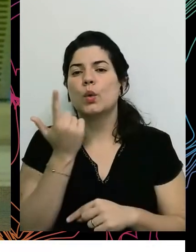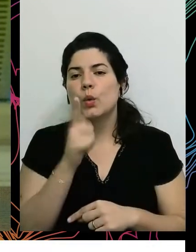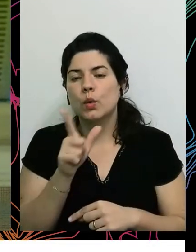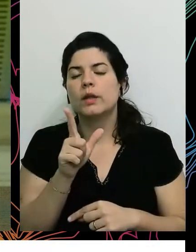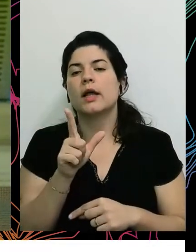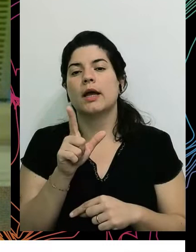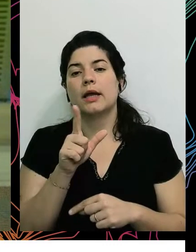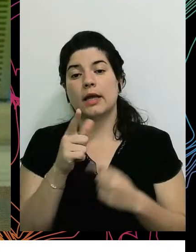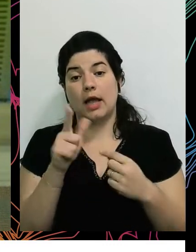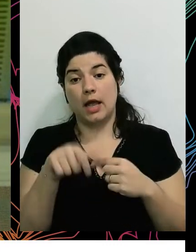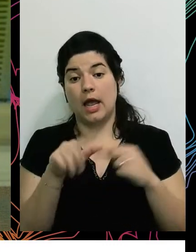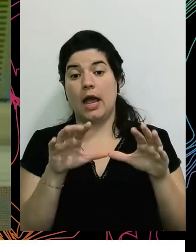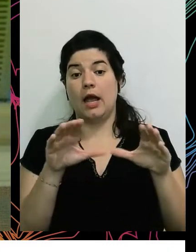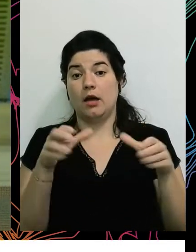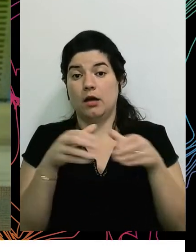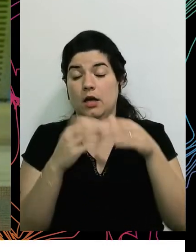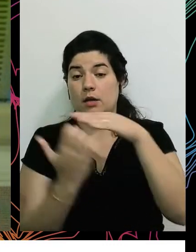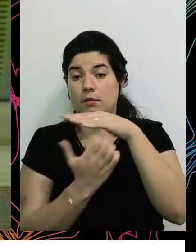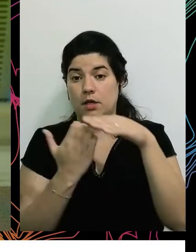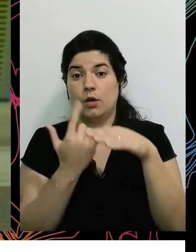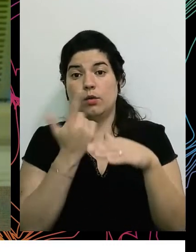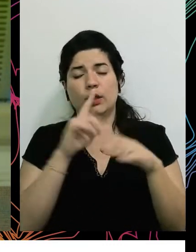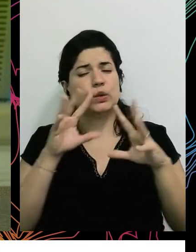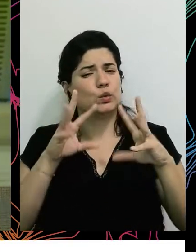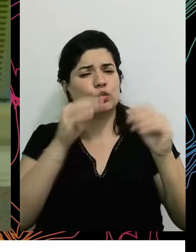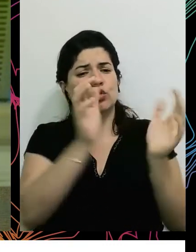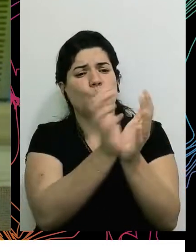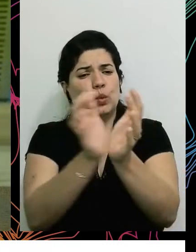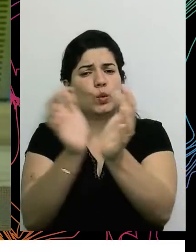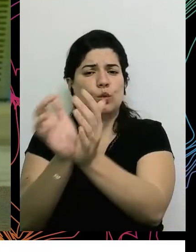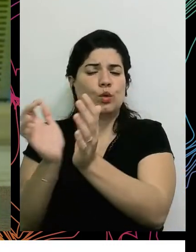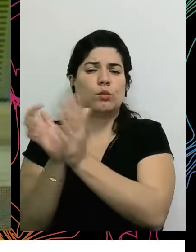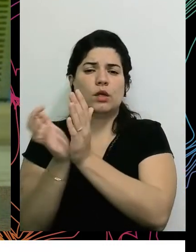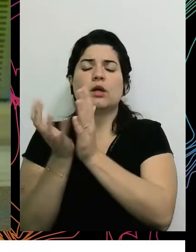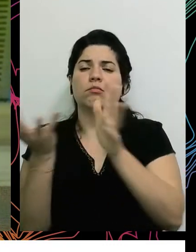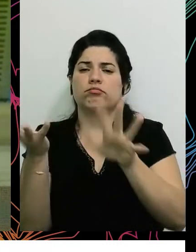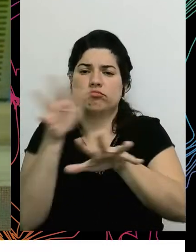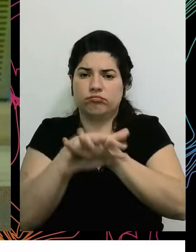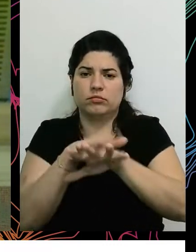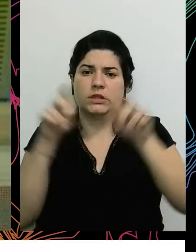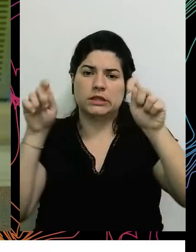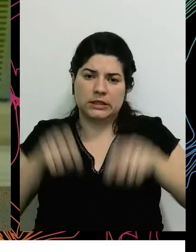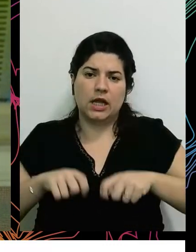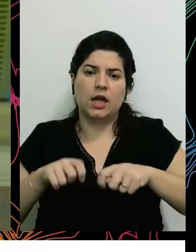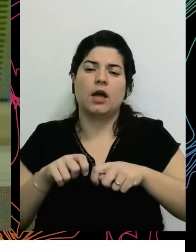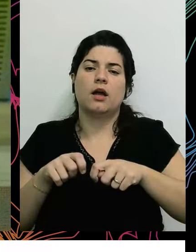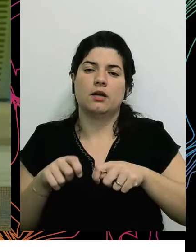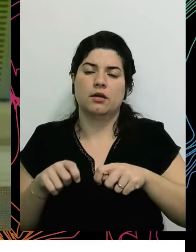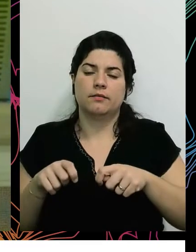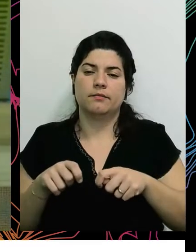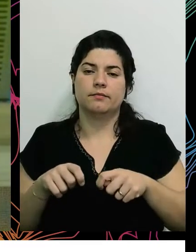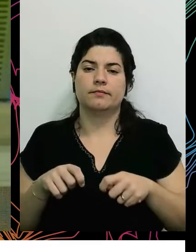companhia e ter todas as equipes inclusivas para